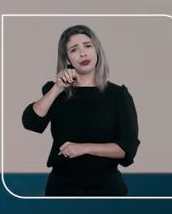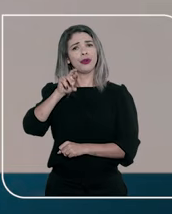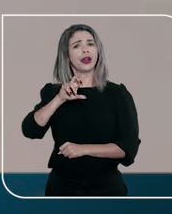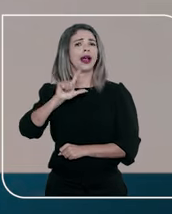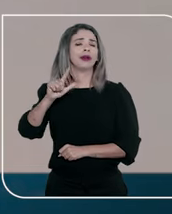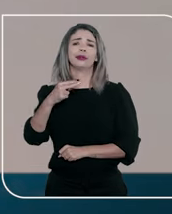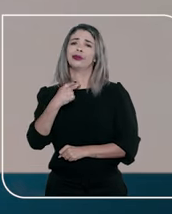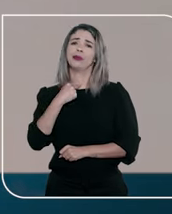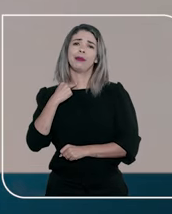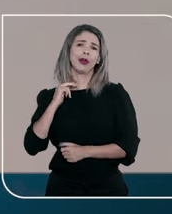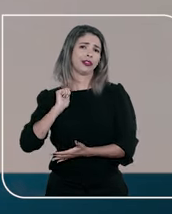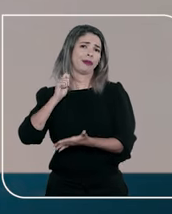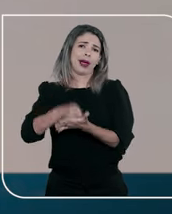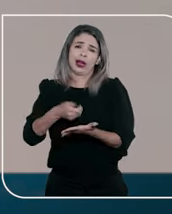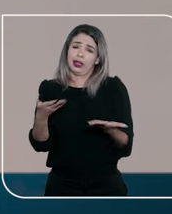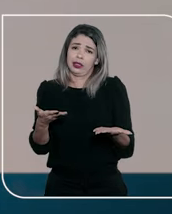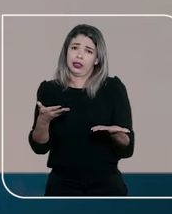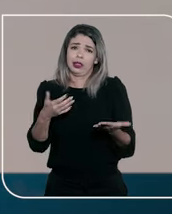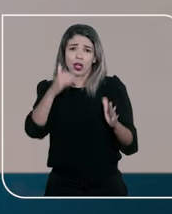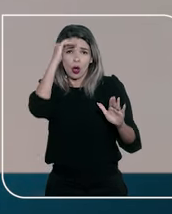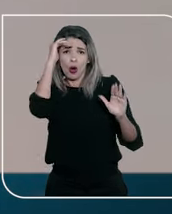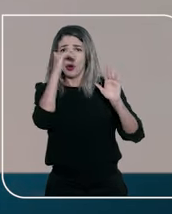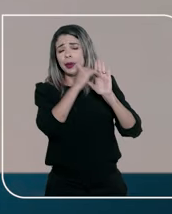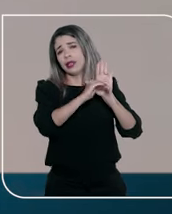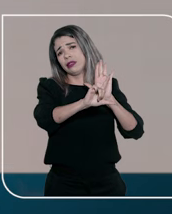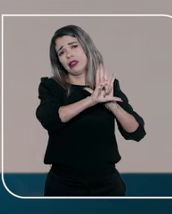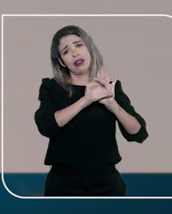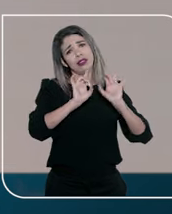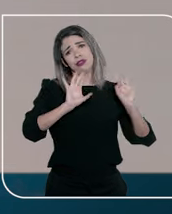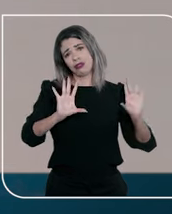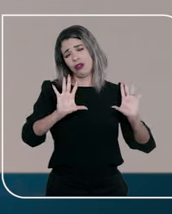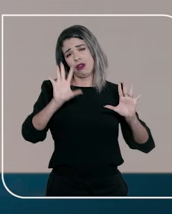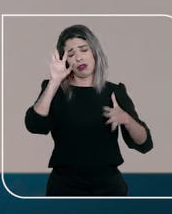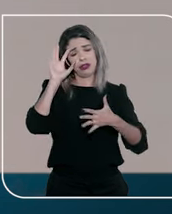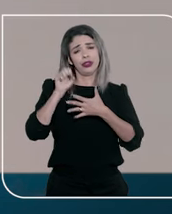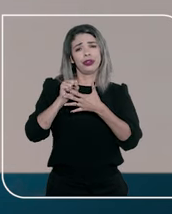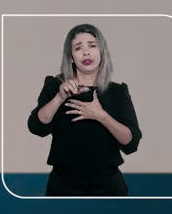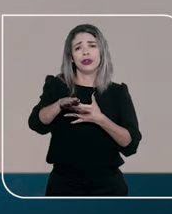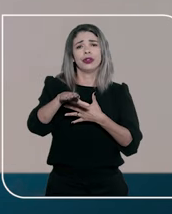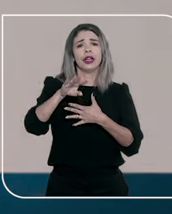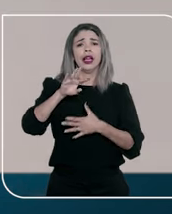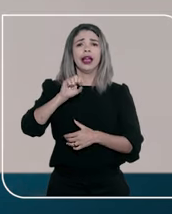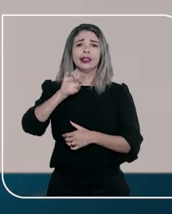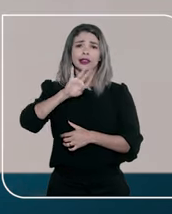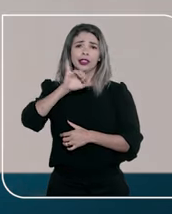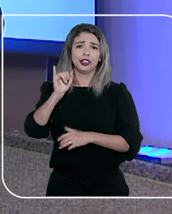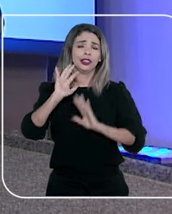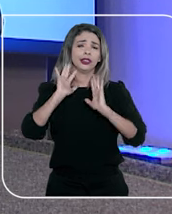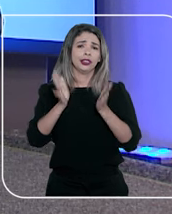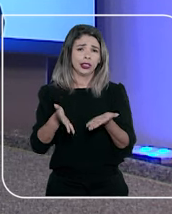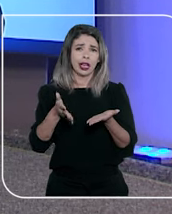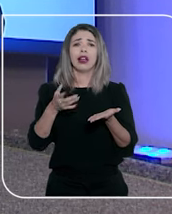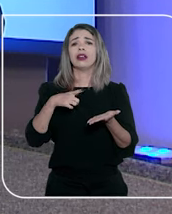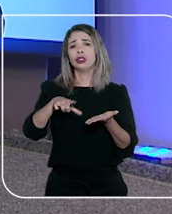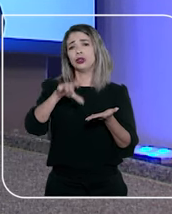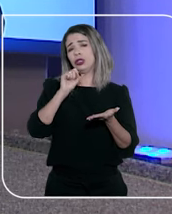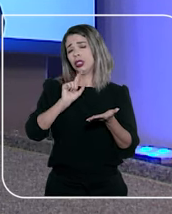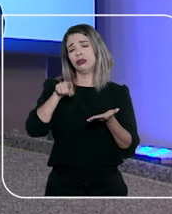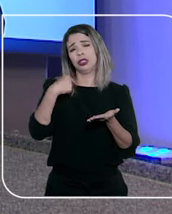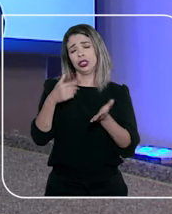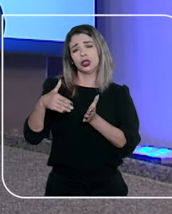Somente aplicando a lei e o que a jurisprudência do STJ já definiu, nós estamos num bom caminho. Doutor Bruno?